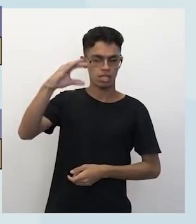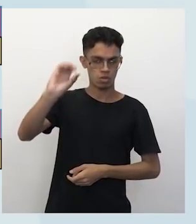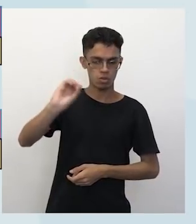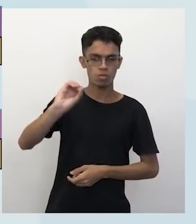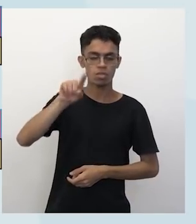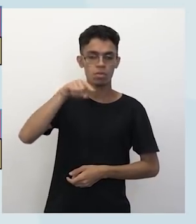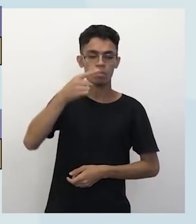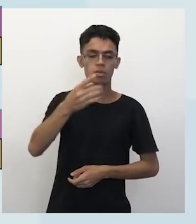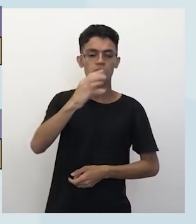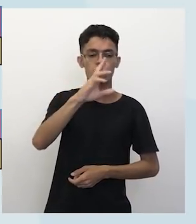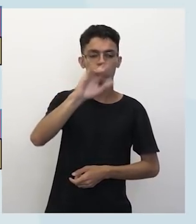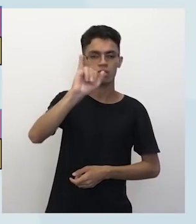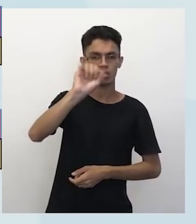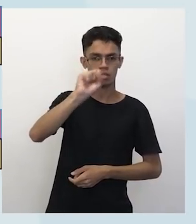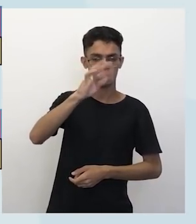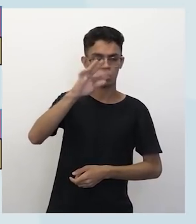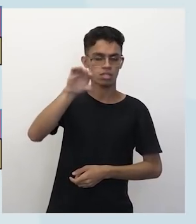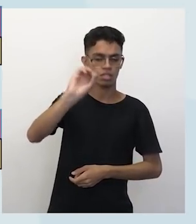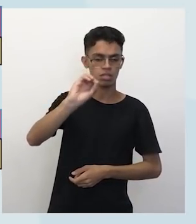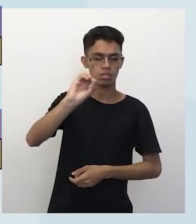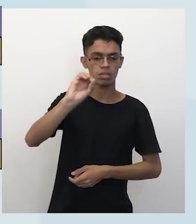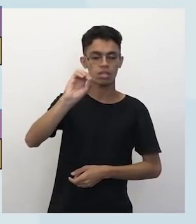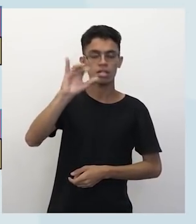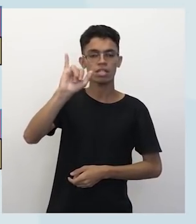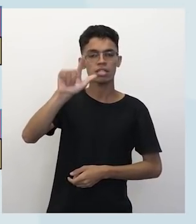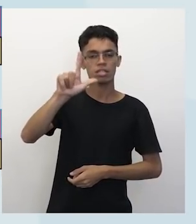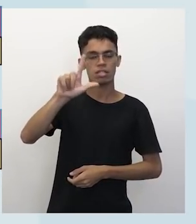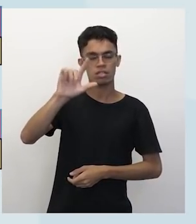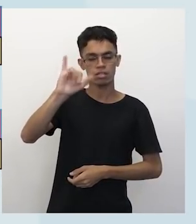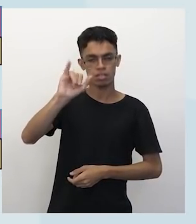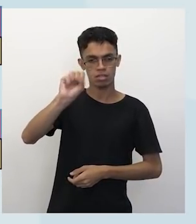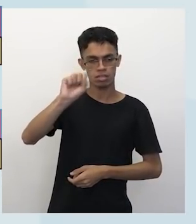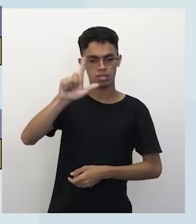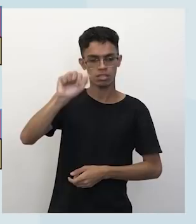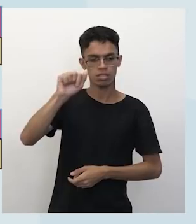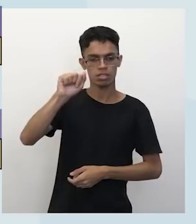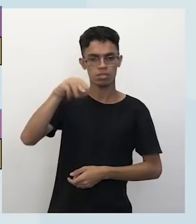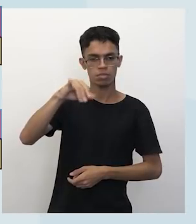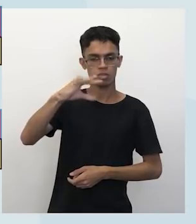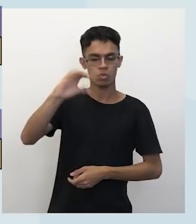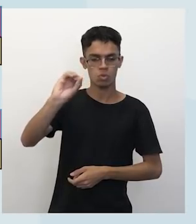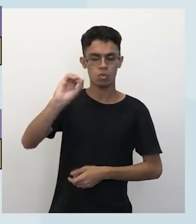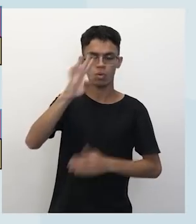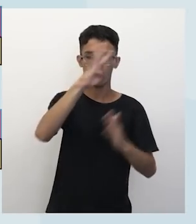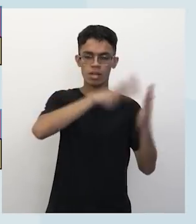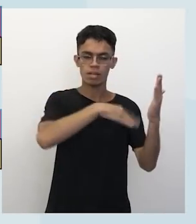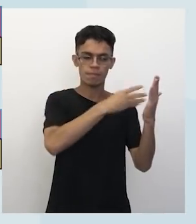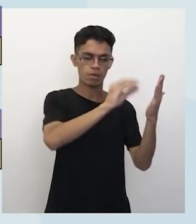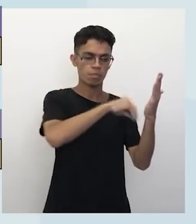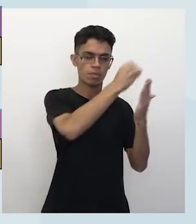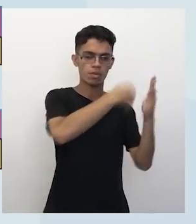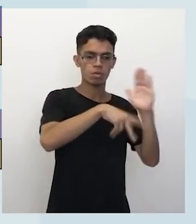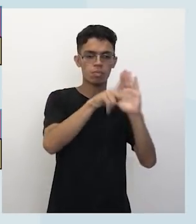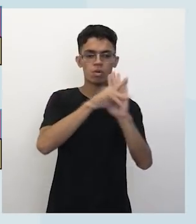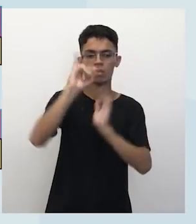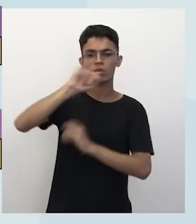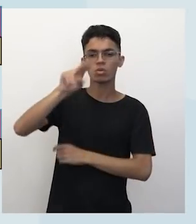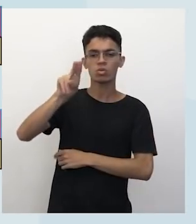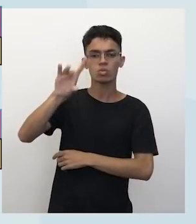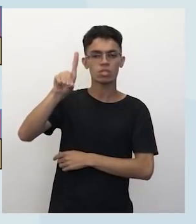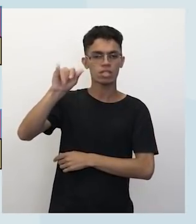calendário cristão e o calendário islâmico. Eu vou começar, então, falando para vocês do calendário judaico. Vocês estão vendo o